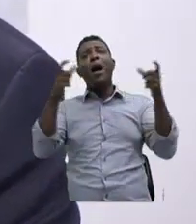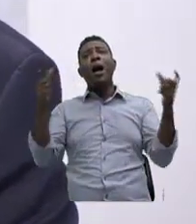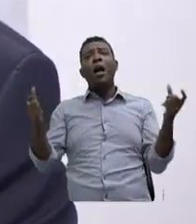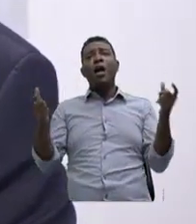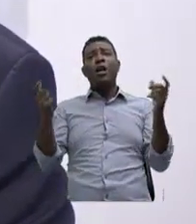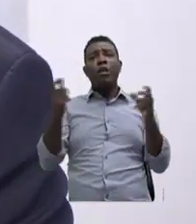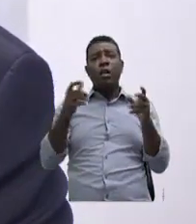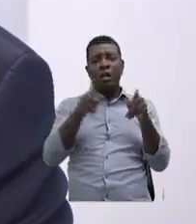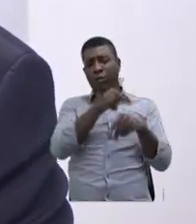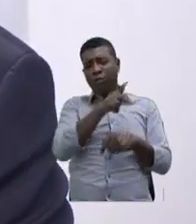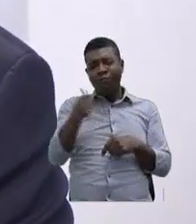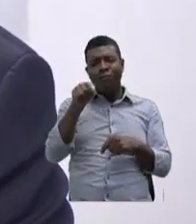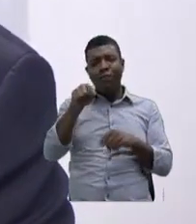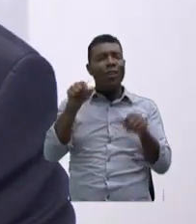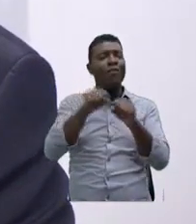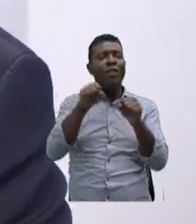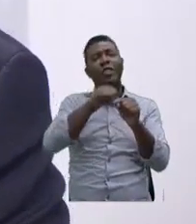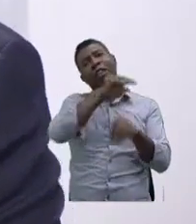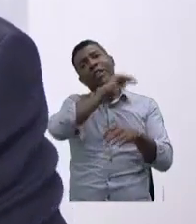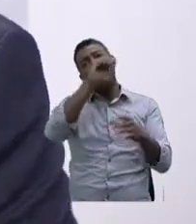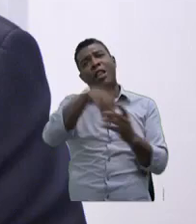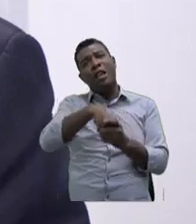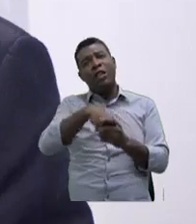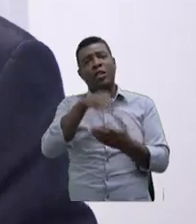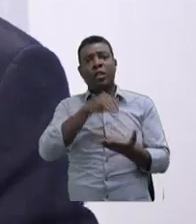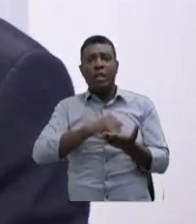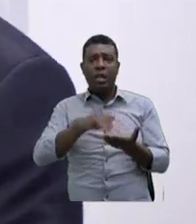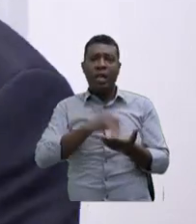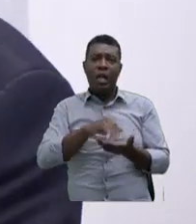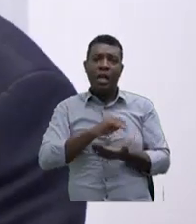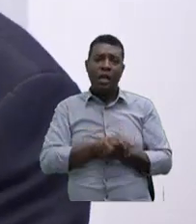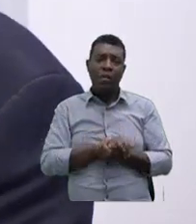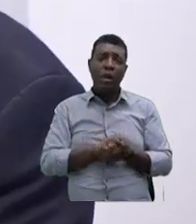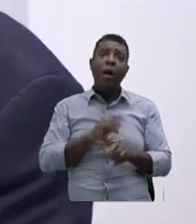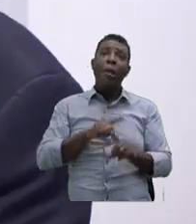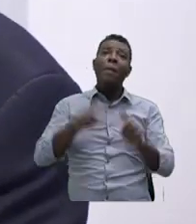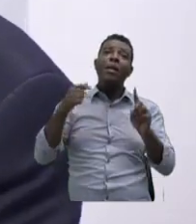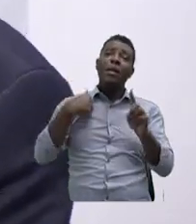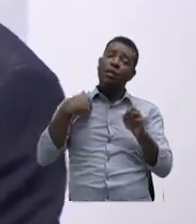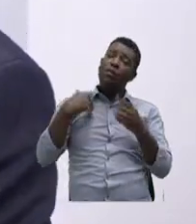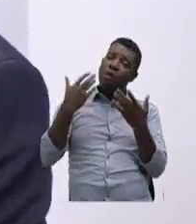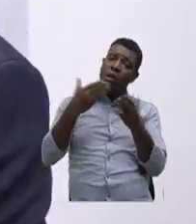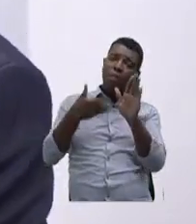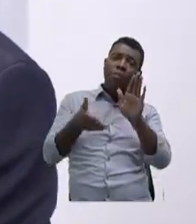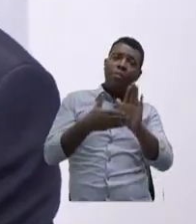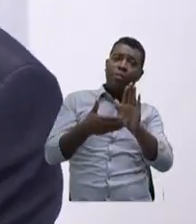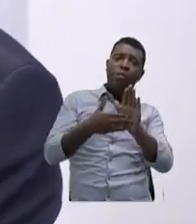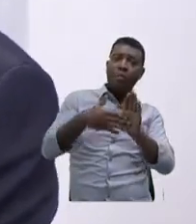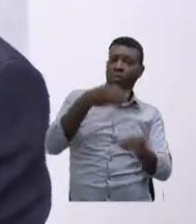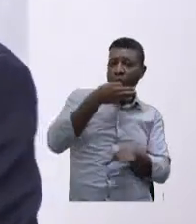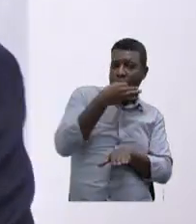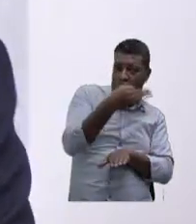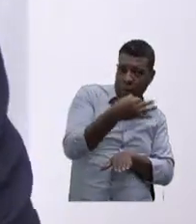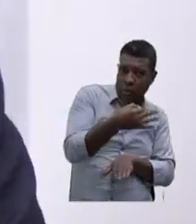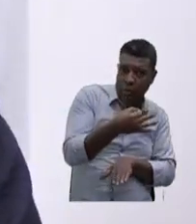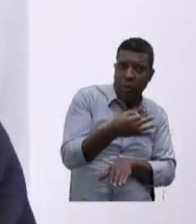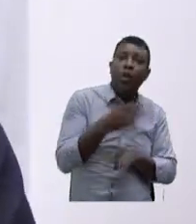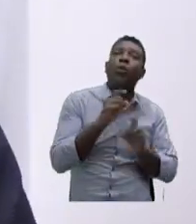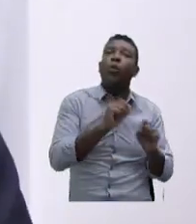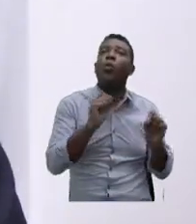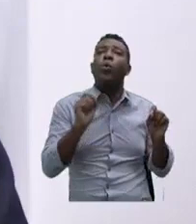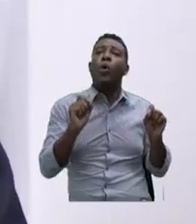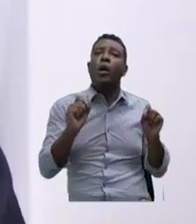hoje executados pela Secretaria. Mas eu queria aqui fazer uma proposição. Nós temos uma